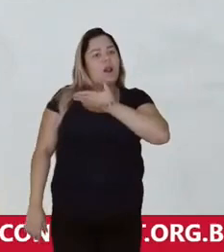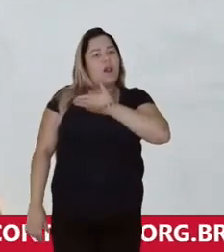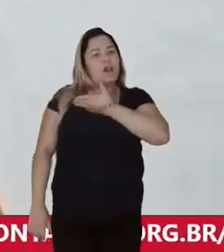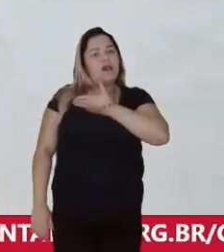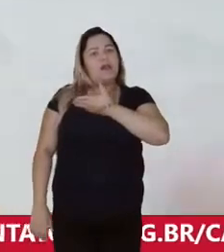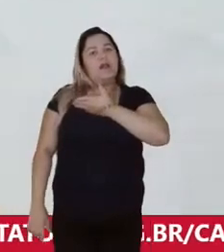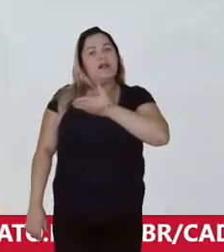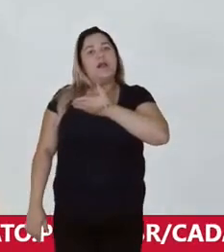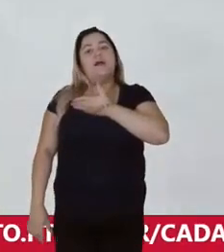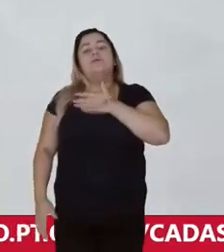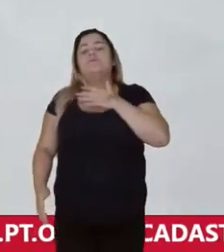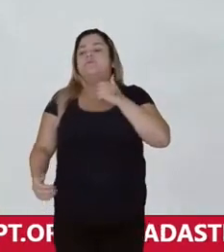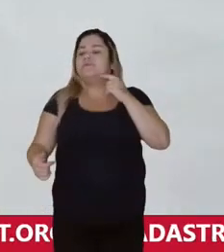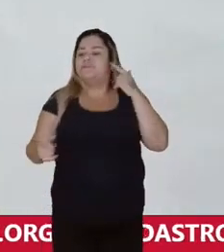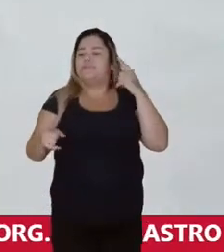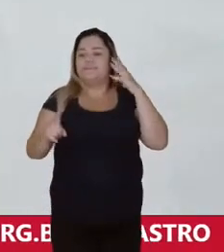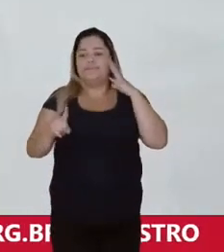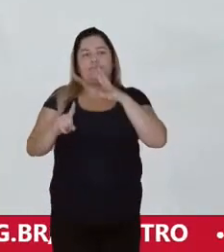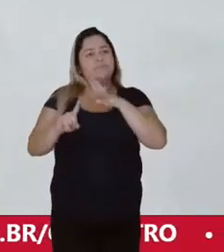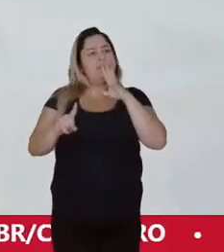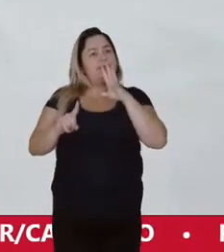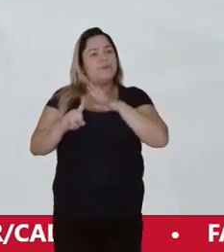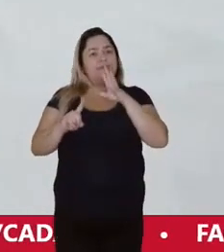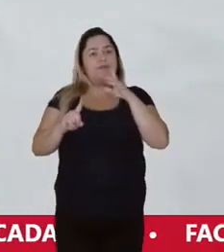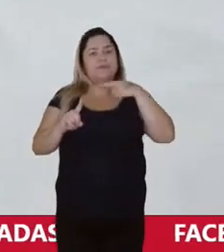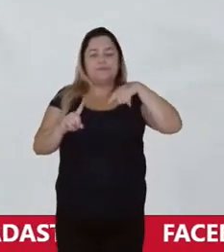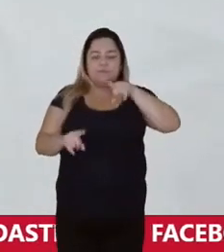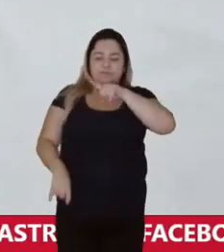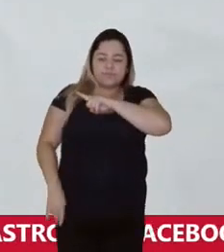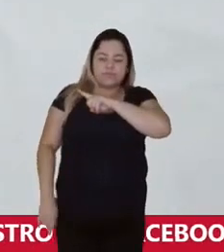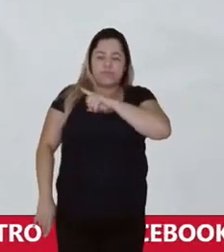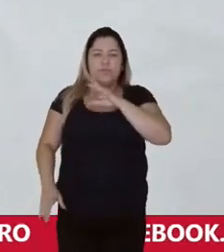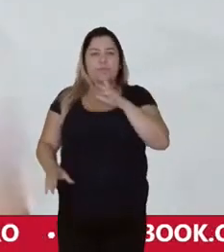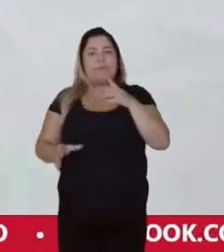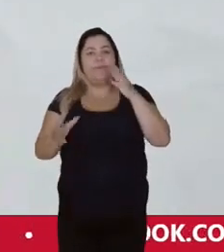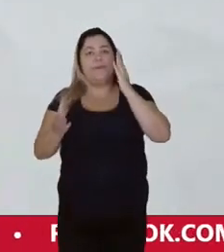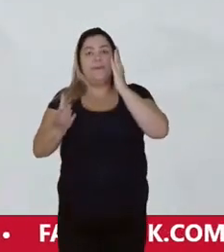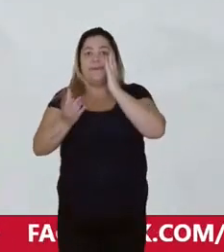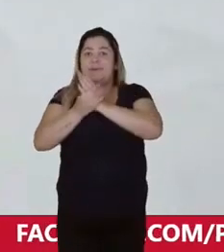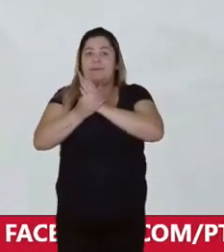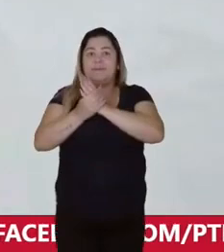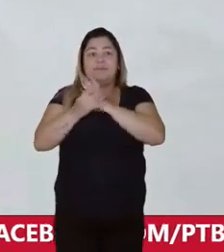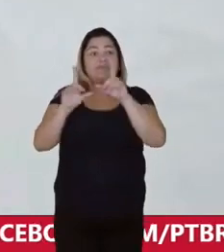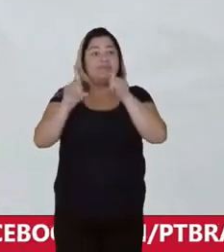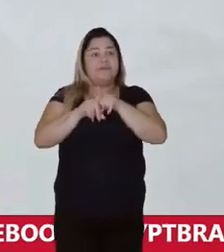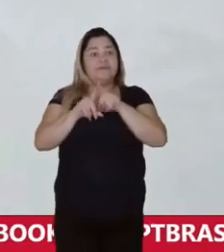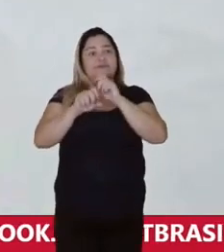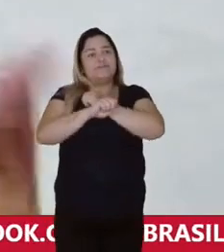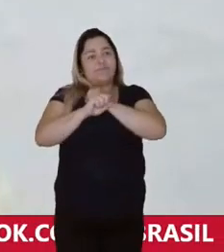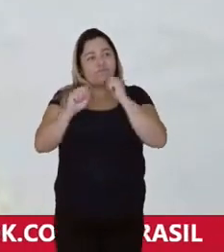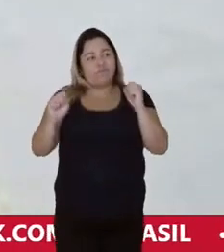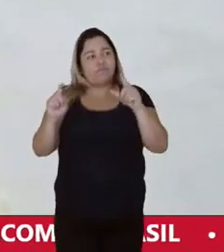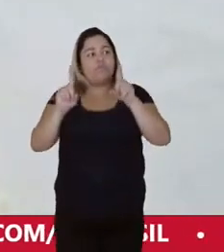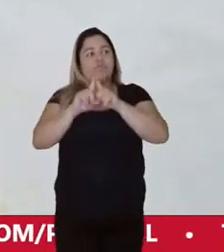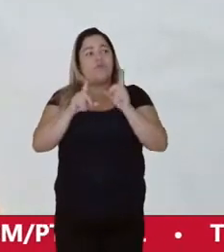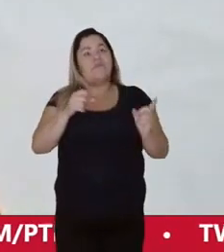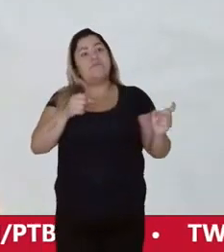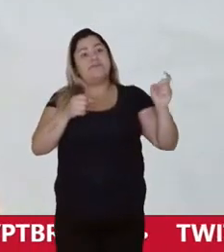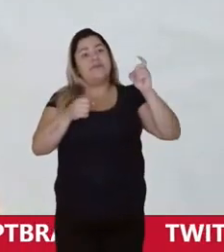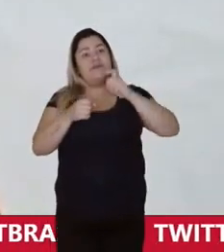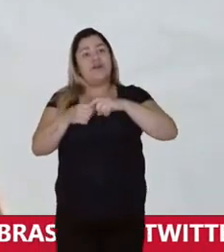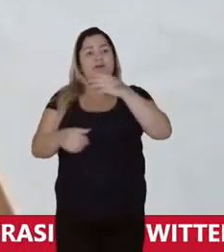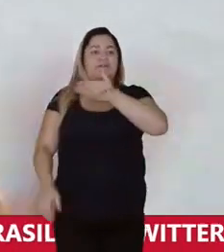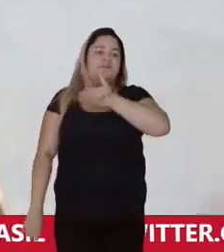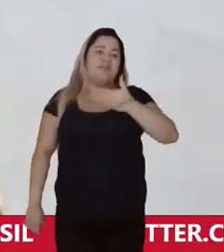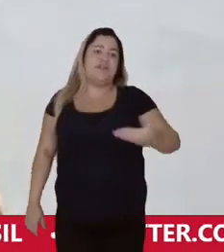foi perseguido, o nosso partido também, com todos os processos anulados, e ter a possibilidade de voltar a governar